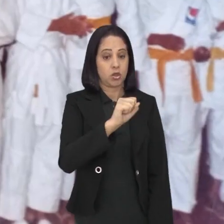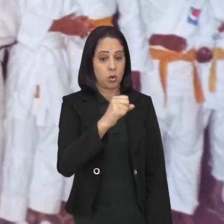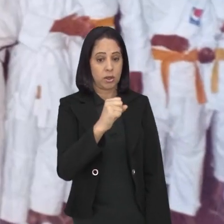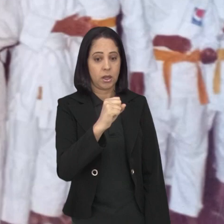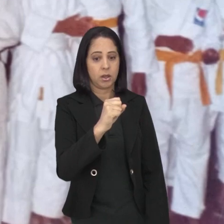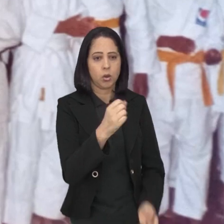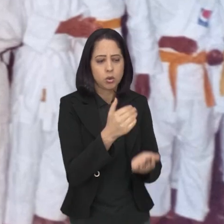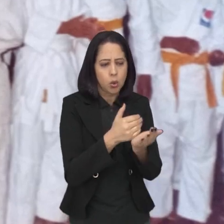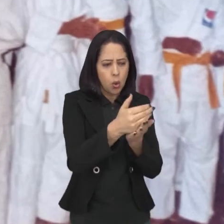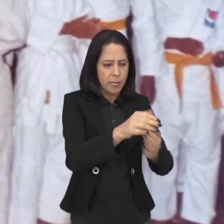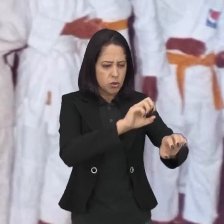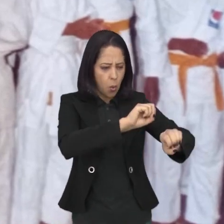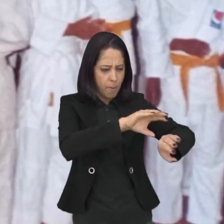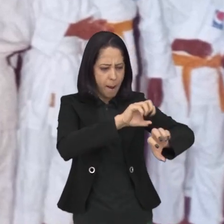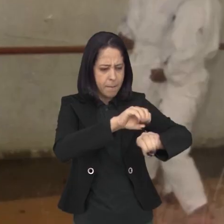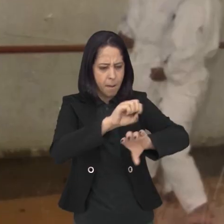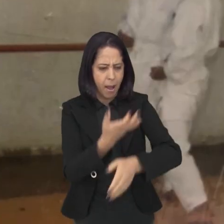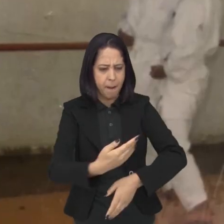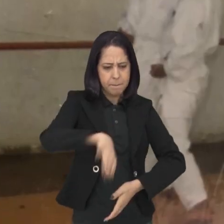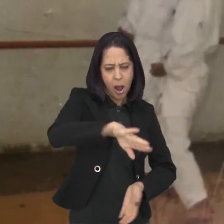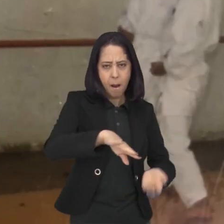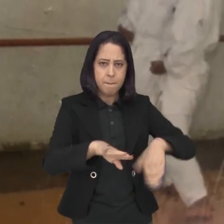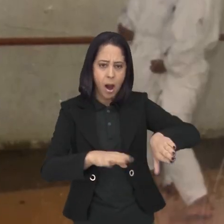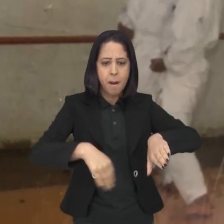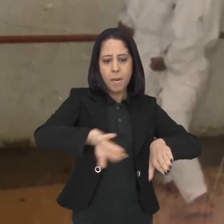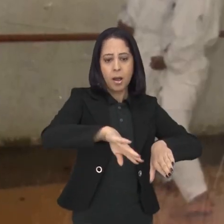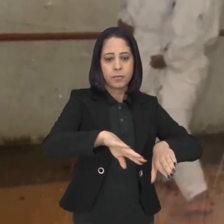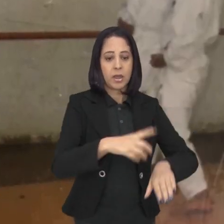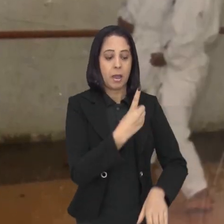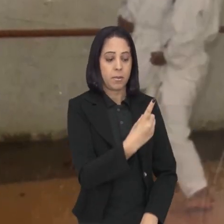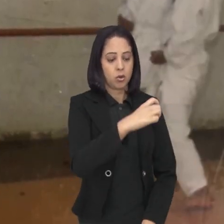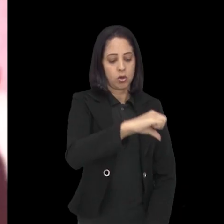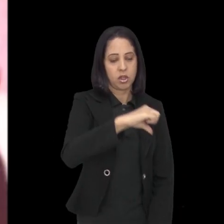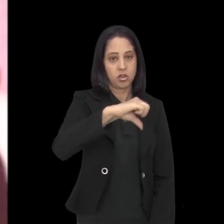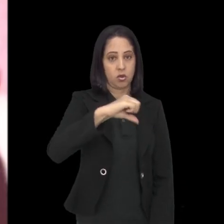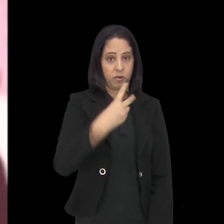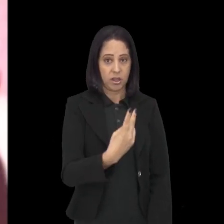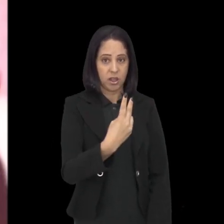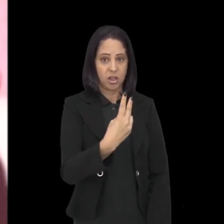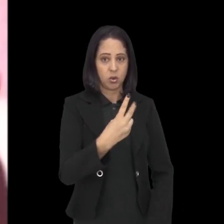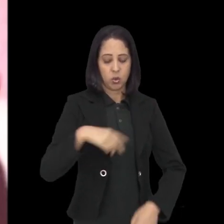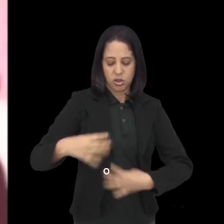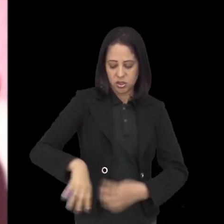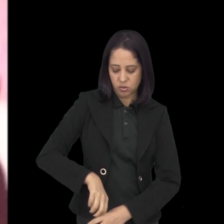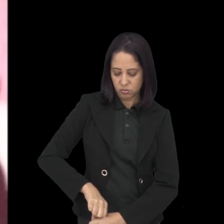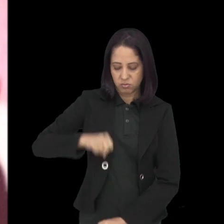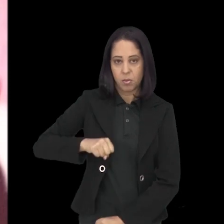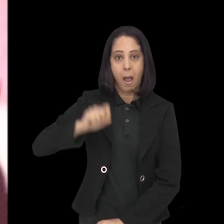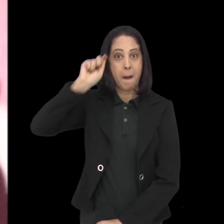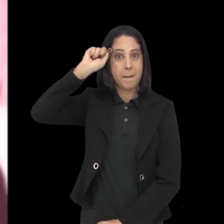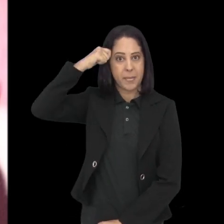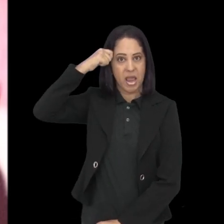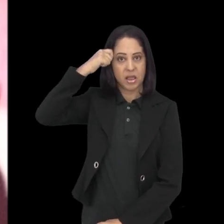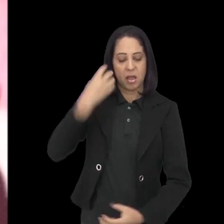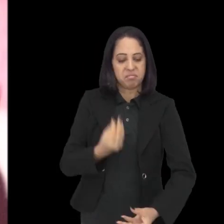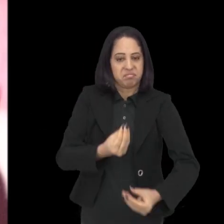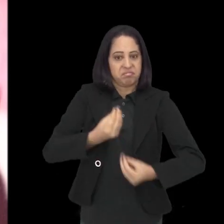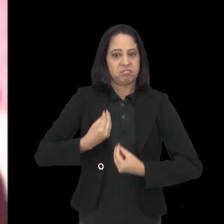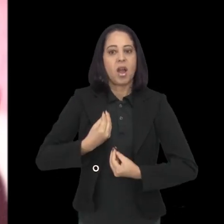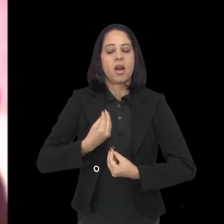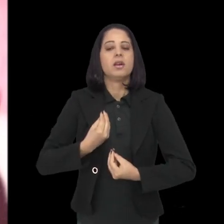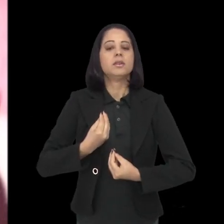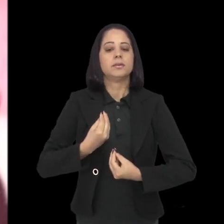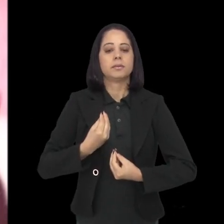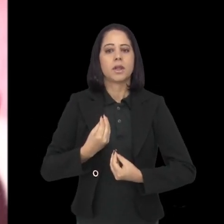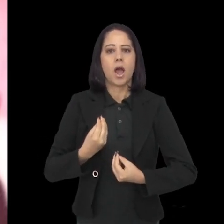Em 1988, começou a ensinar a arte marcial e, em 1992, recebeu seu primeiro